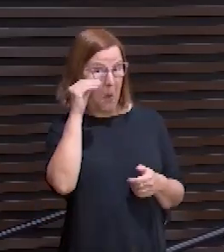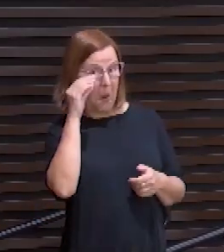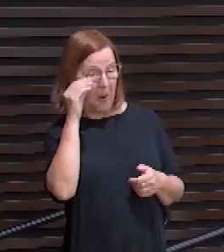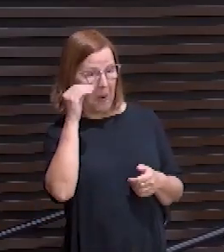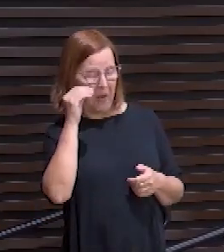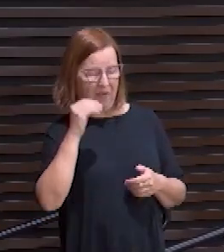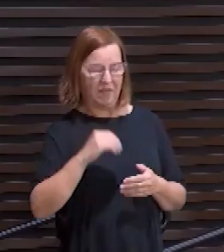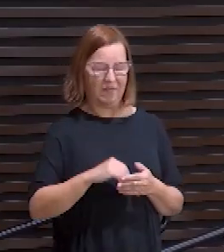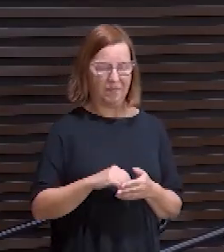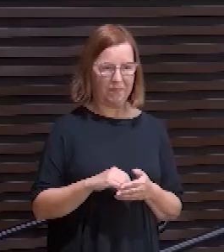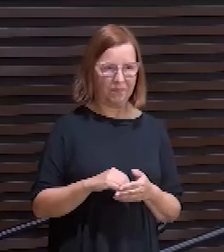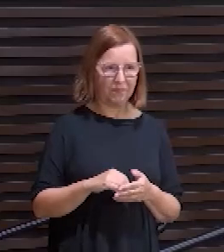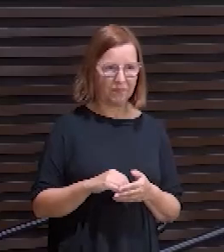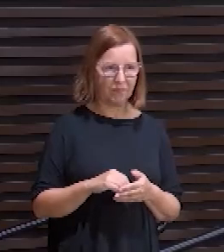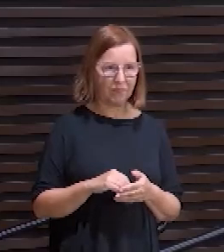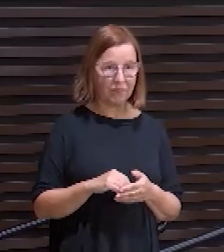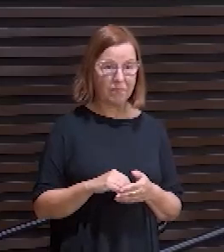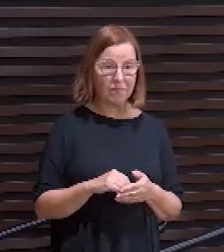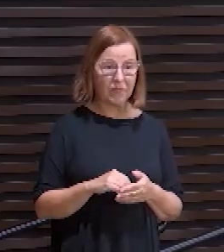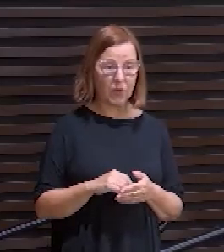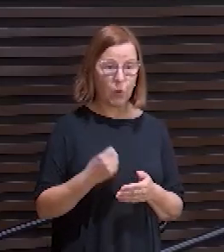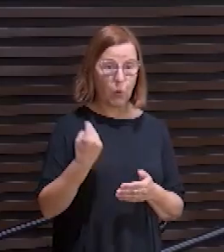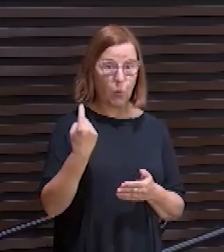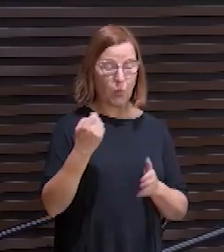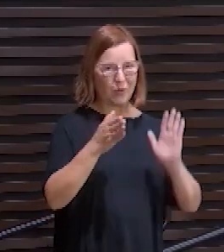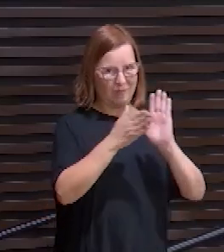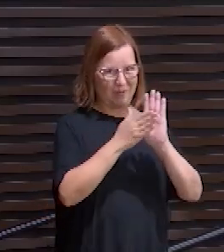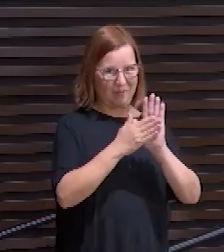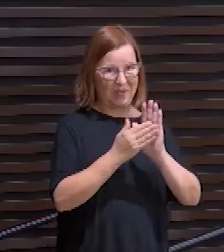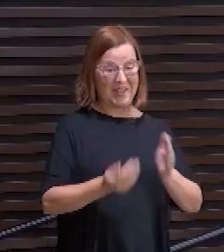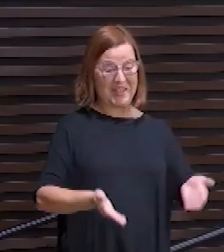um propósito: nos trazer esperança.